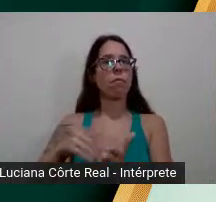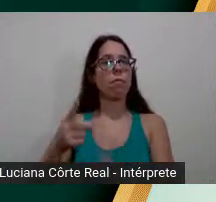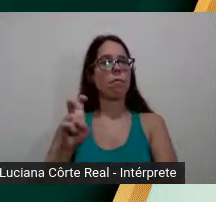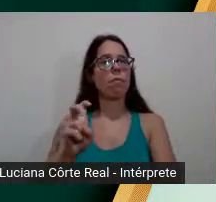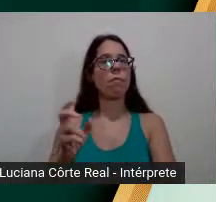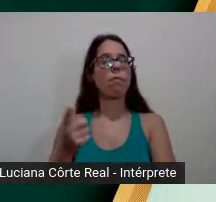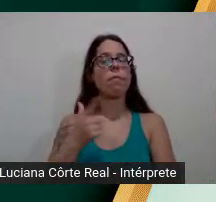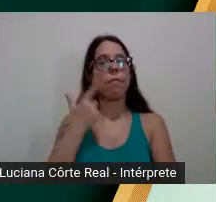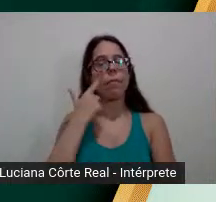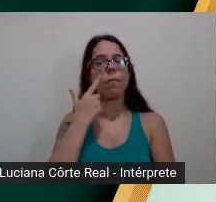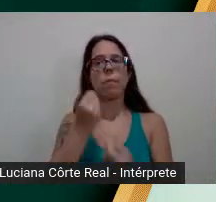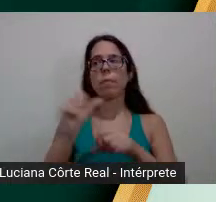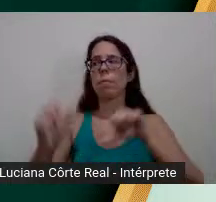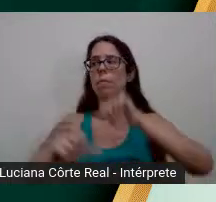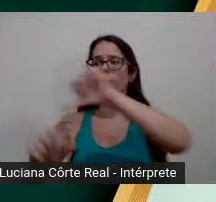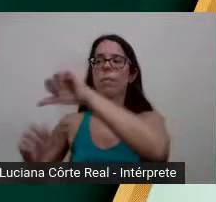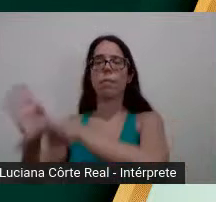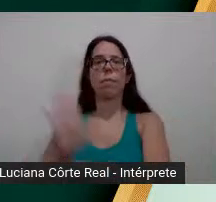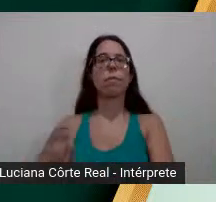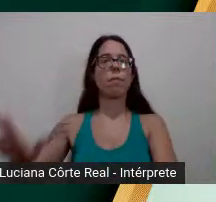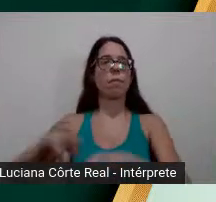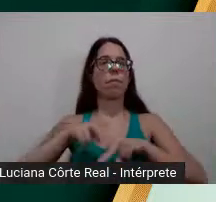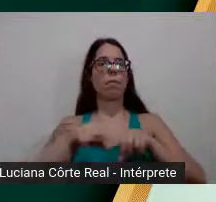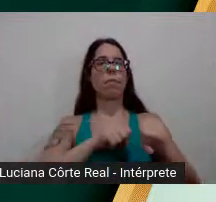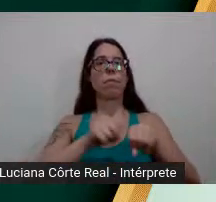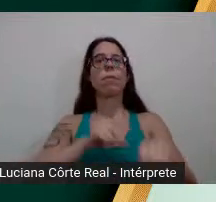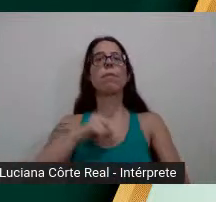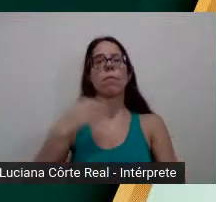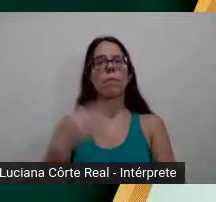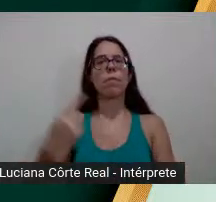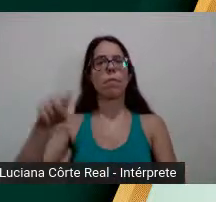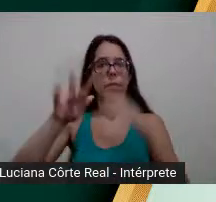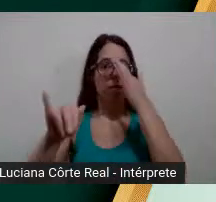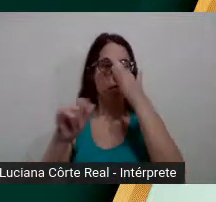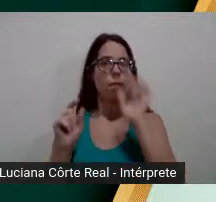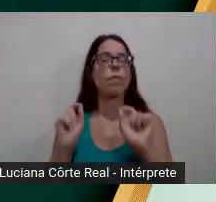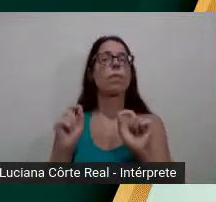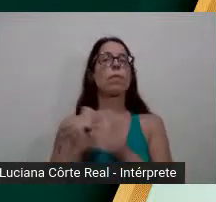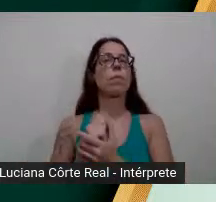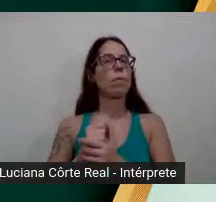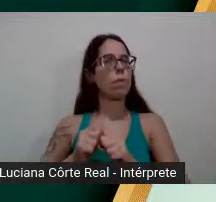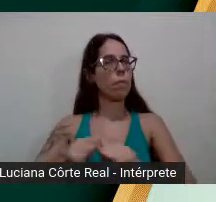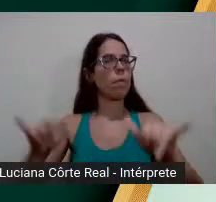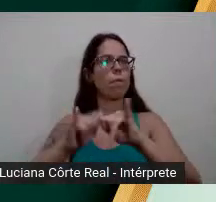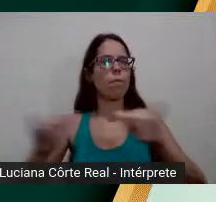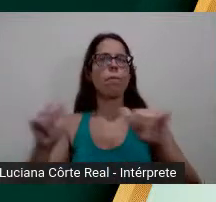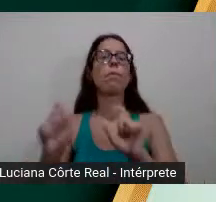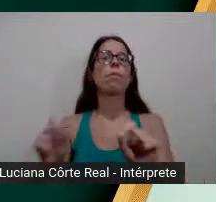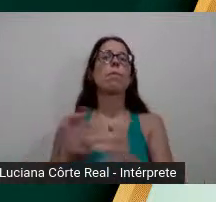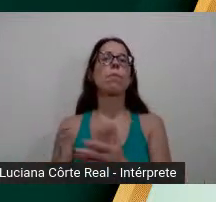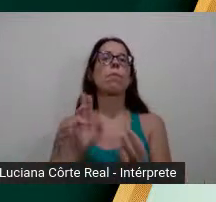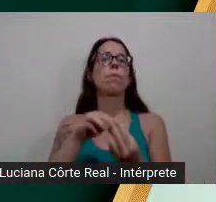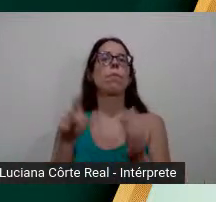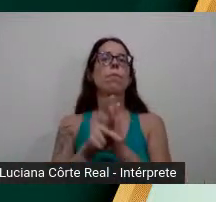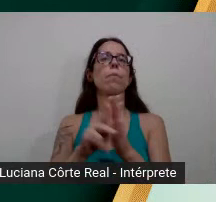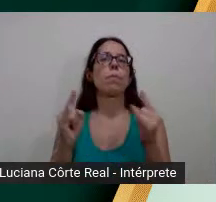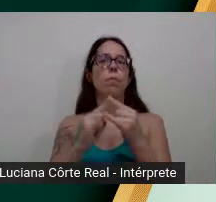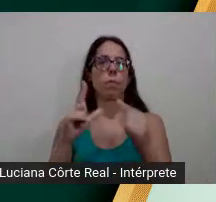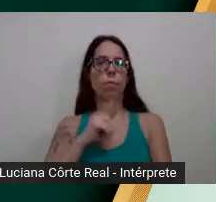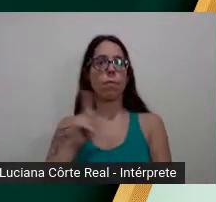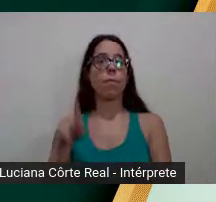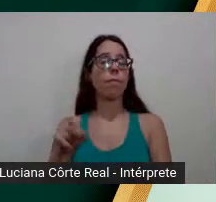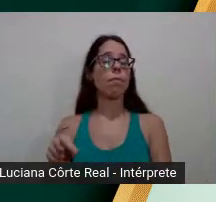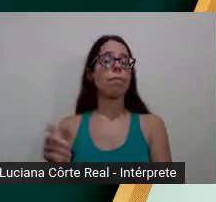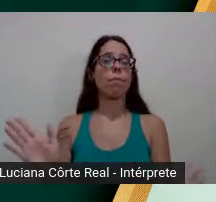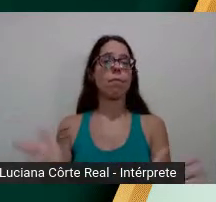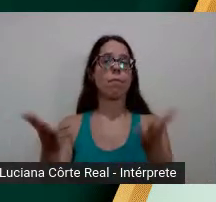tenho certeza que vocês vão levar a missão institucional, que é promover o desenvolvimento de toda